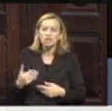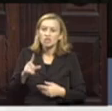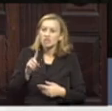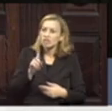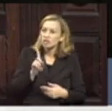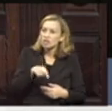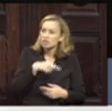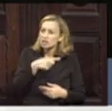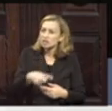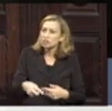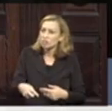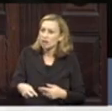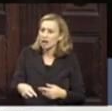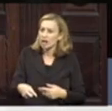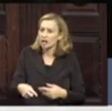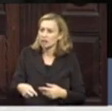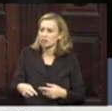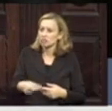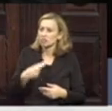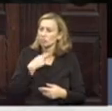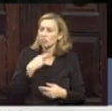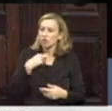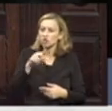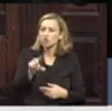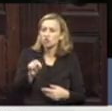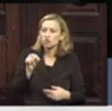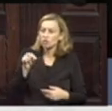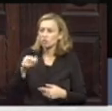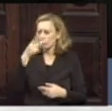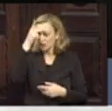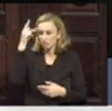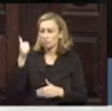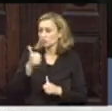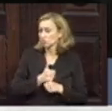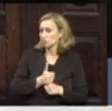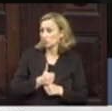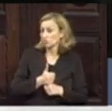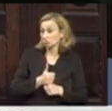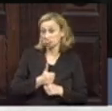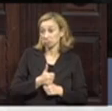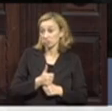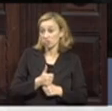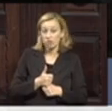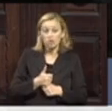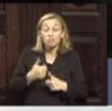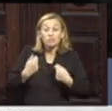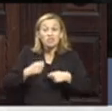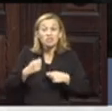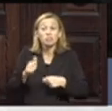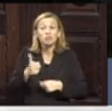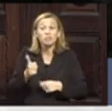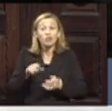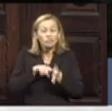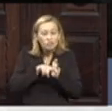lei, com o poder de ir ao Judiciário, questionar cada um dos